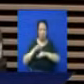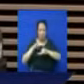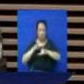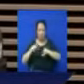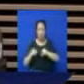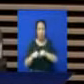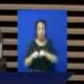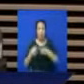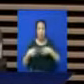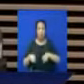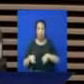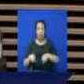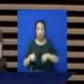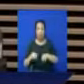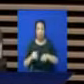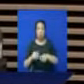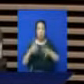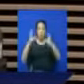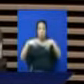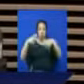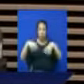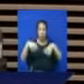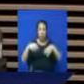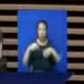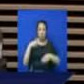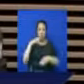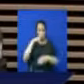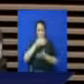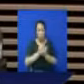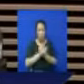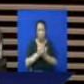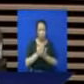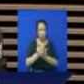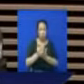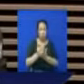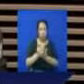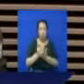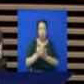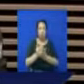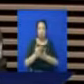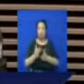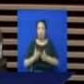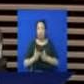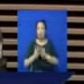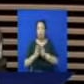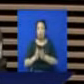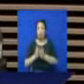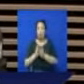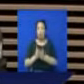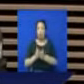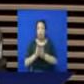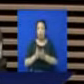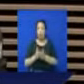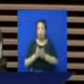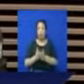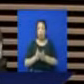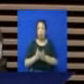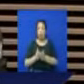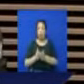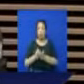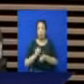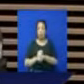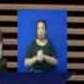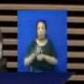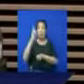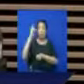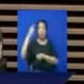dia começou uma chuva torrente. E Moisés recebe, Noé recebe a ordem de Deus de fechar a arca.